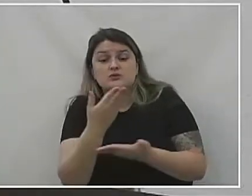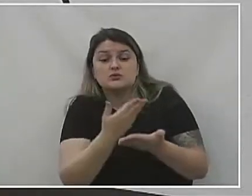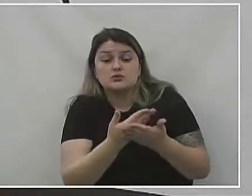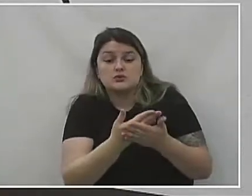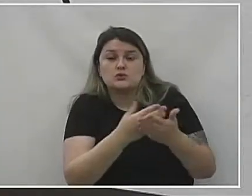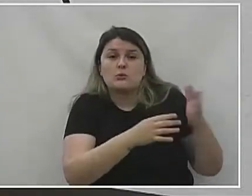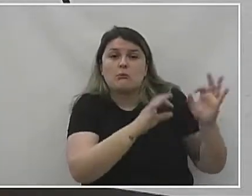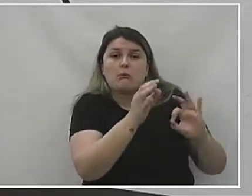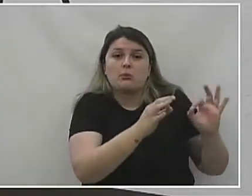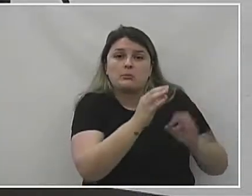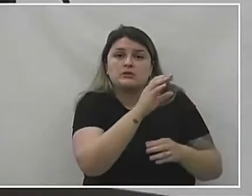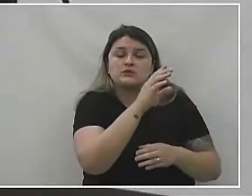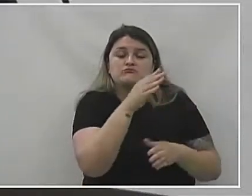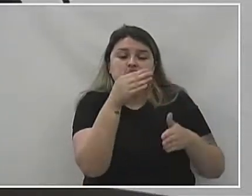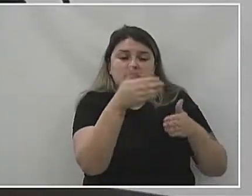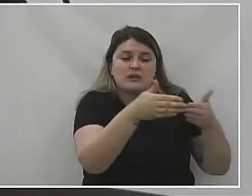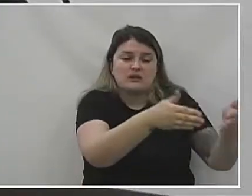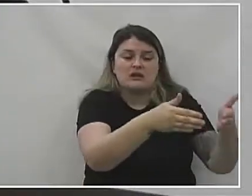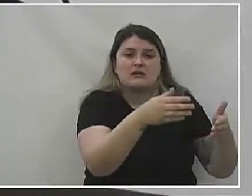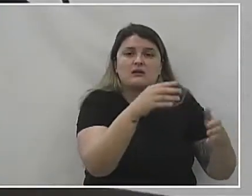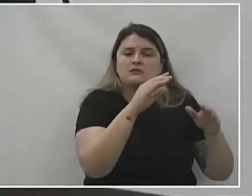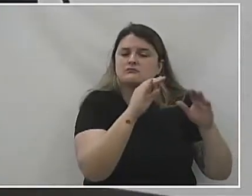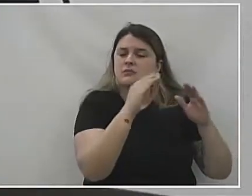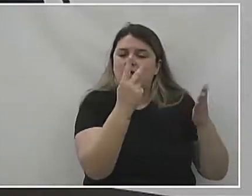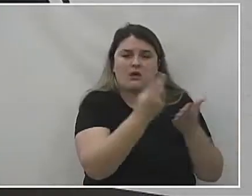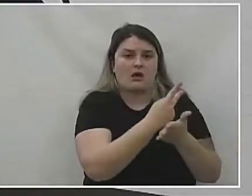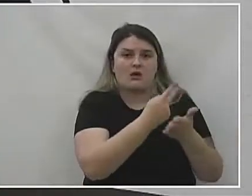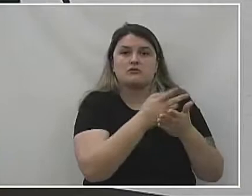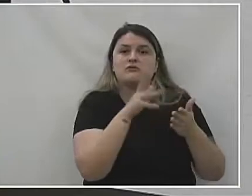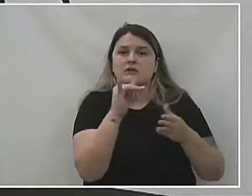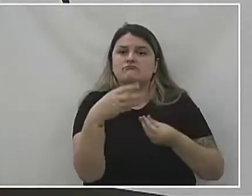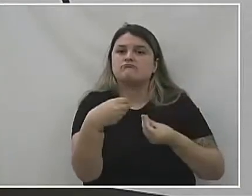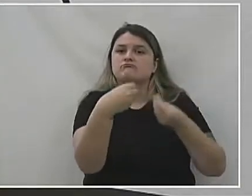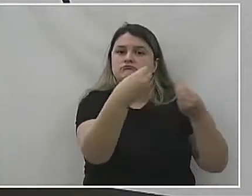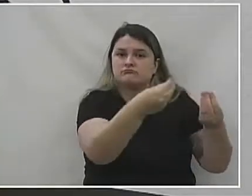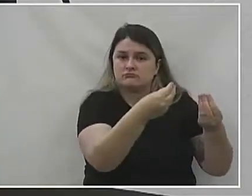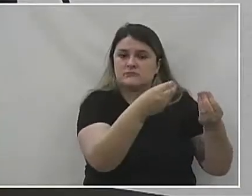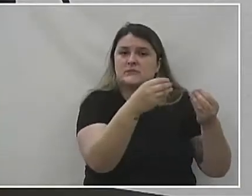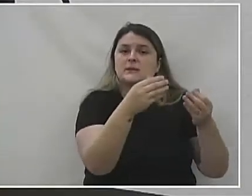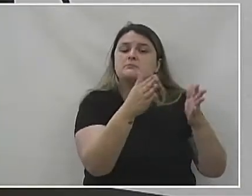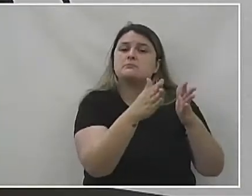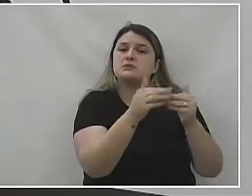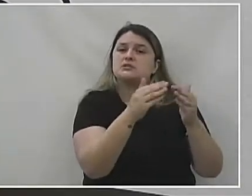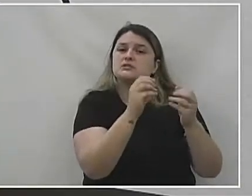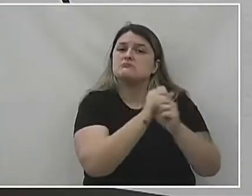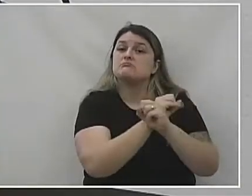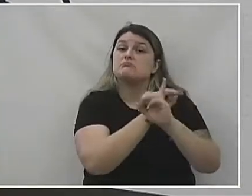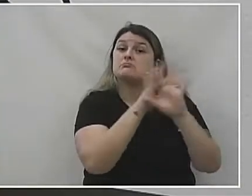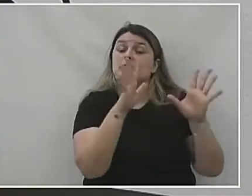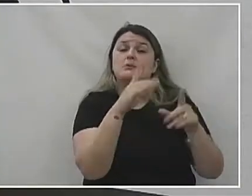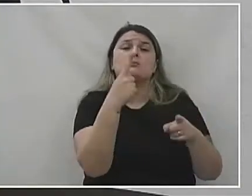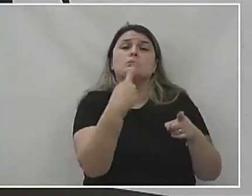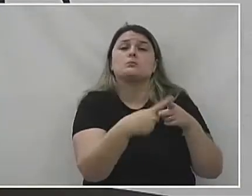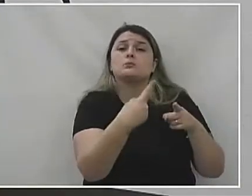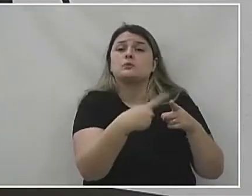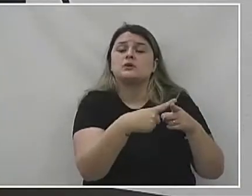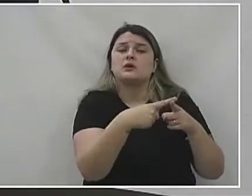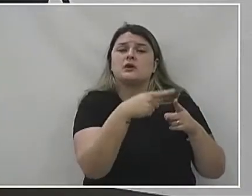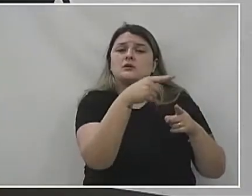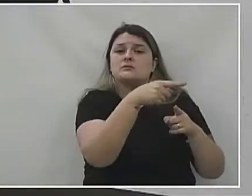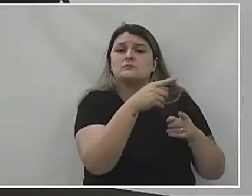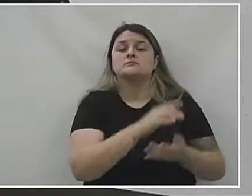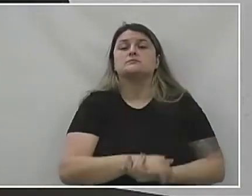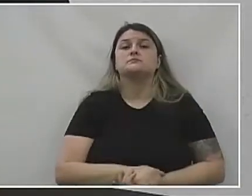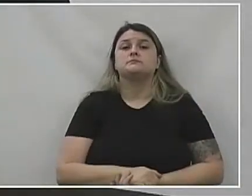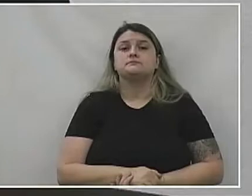estudo do plano diretor o que está totalmente errado então nós vamos encaminhar Ofício solicitando esclarecimentos e da Caixa Econômica porque ele